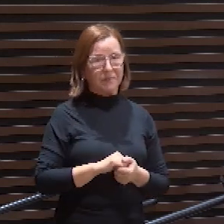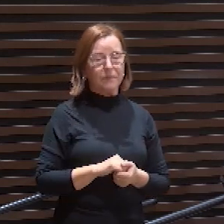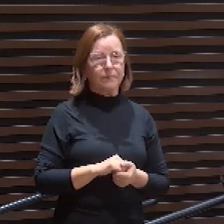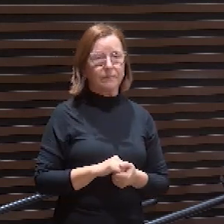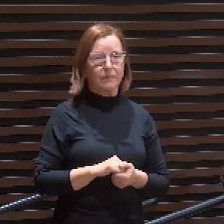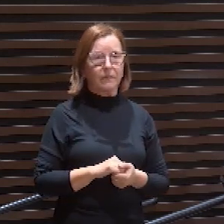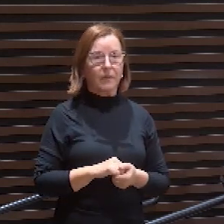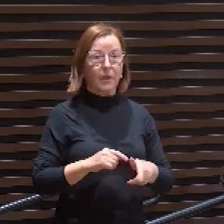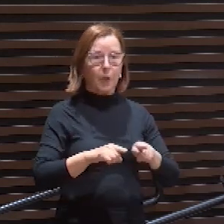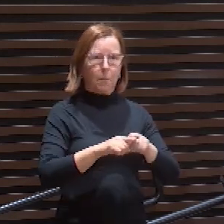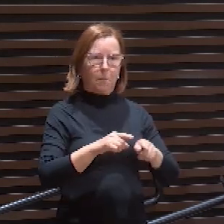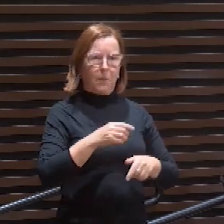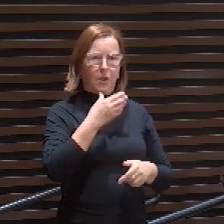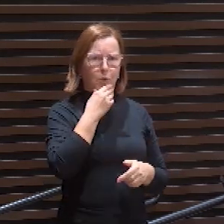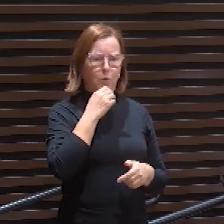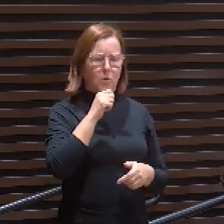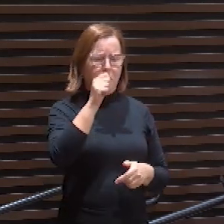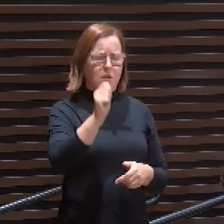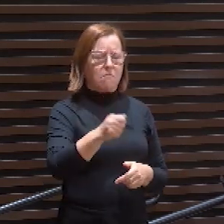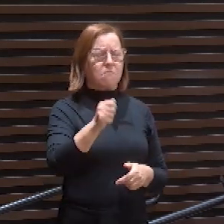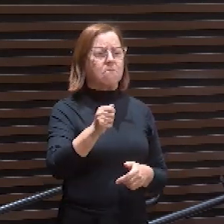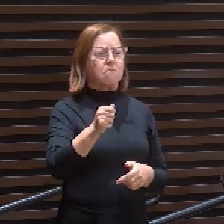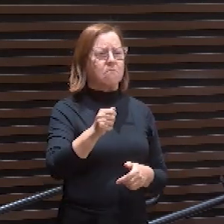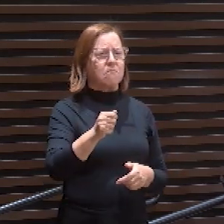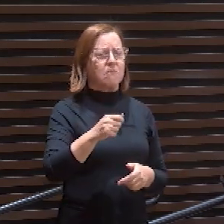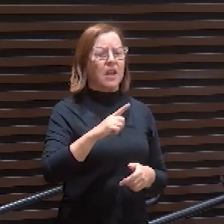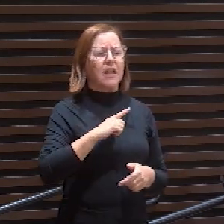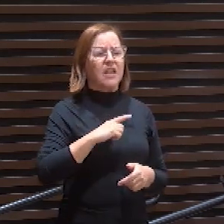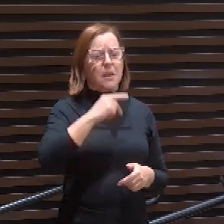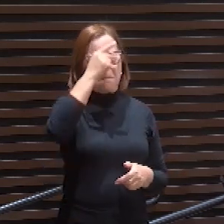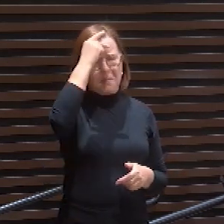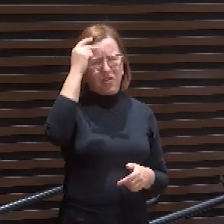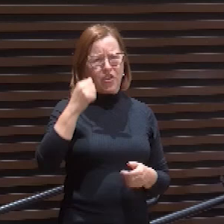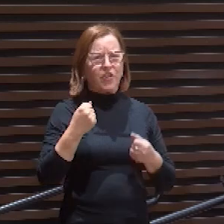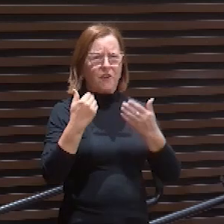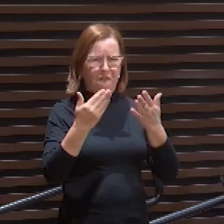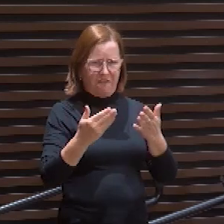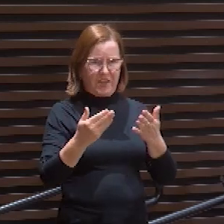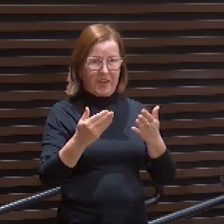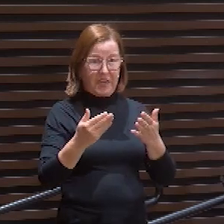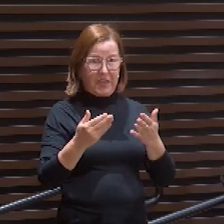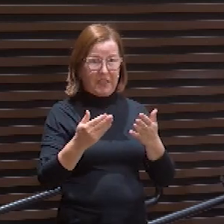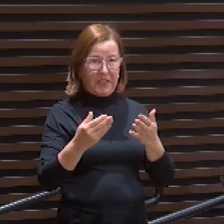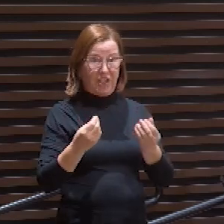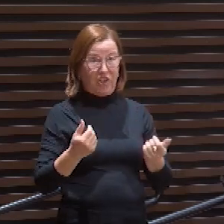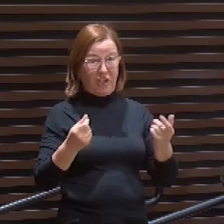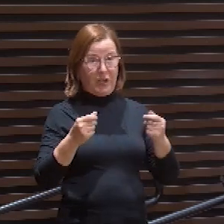O leiloeiro insistiu: alguém oferece algo por essa pintura?